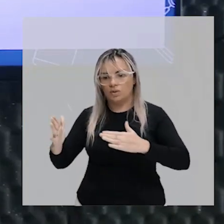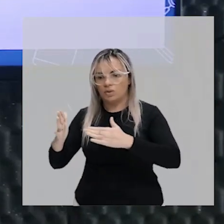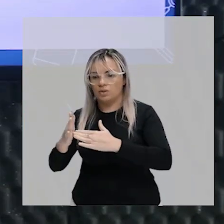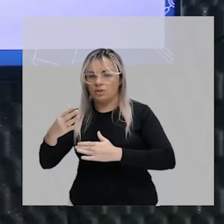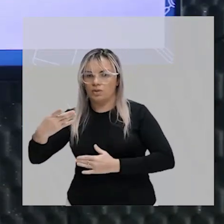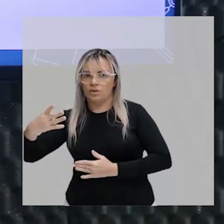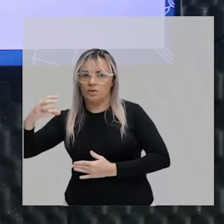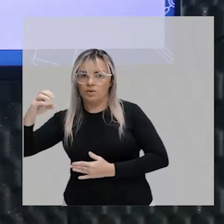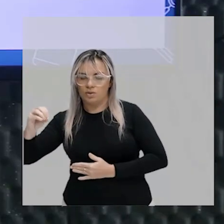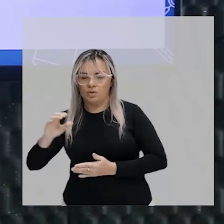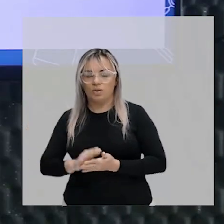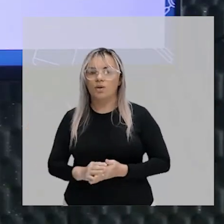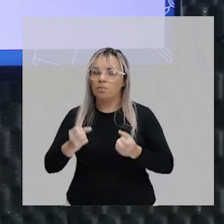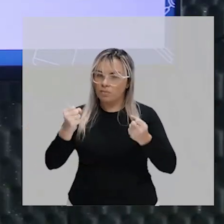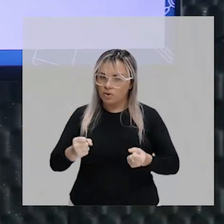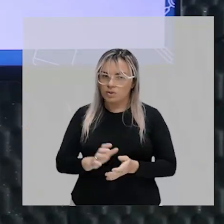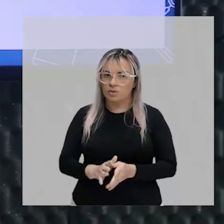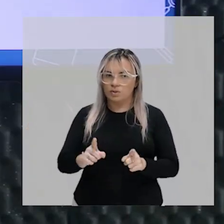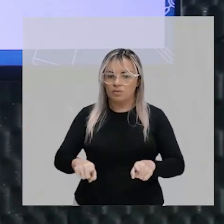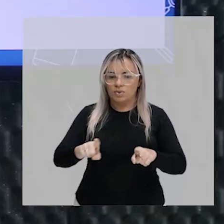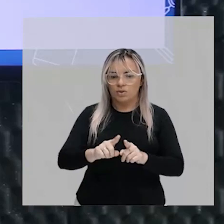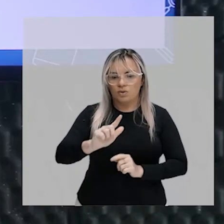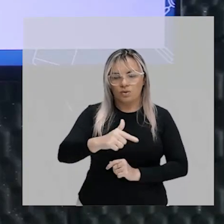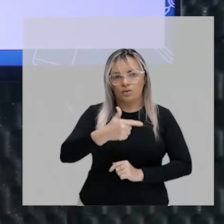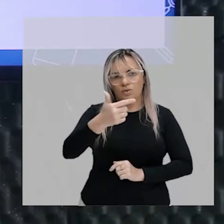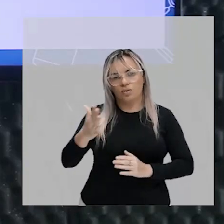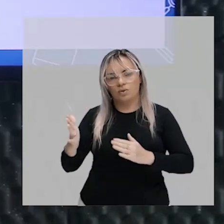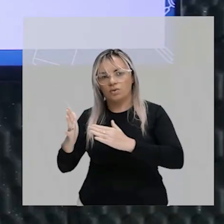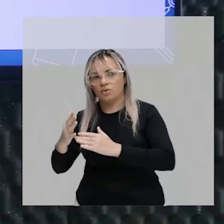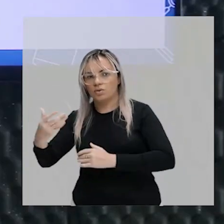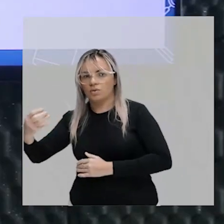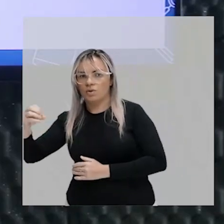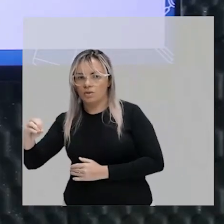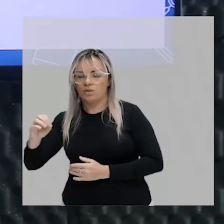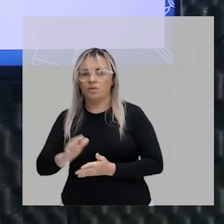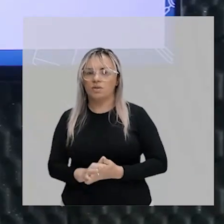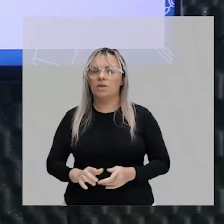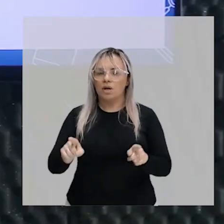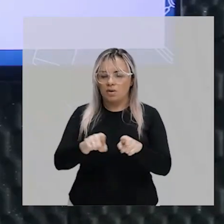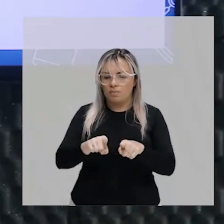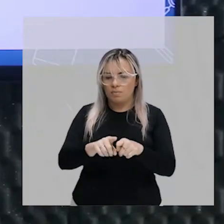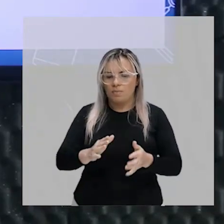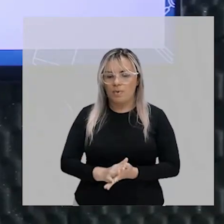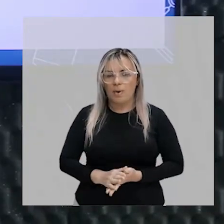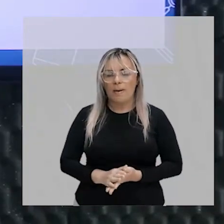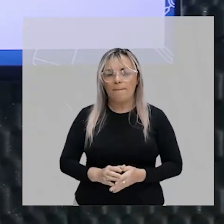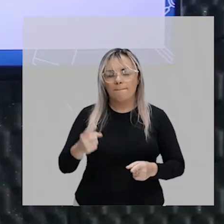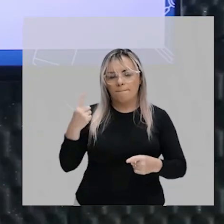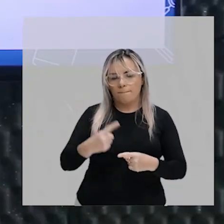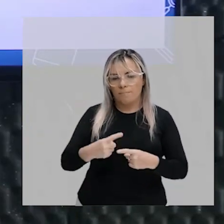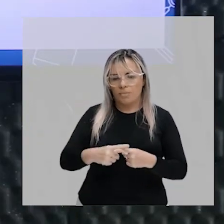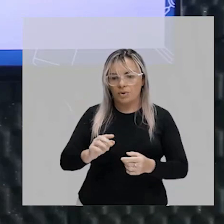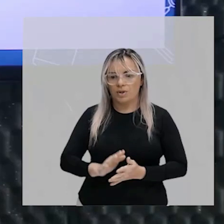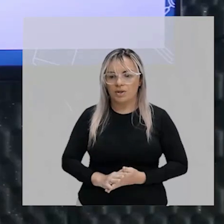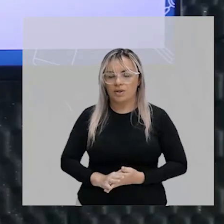podendo né CO2 e 40 Renata por que que tu fala assim podendo ser o 2 ou 40 gente por causa desse menor